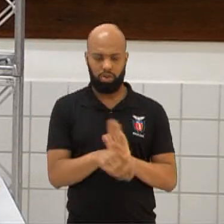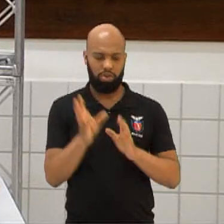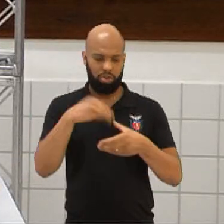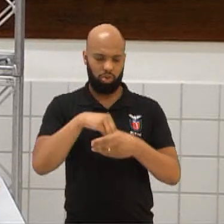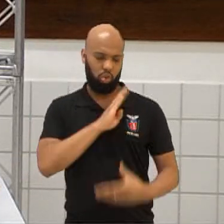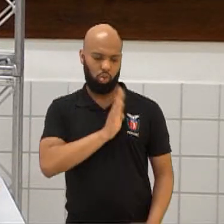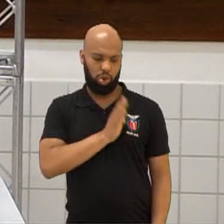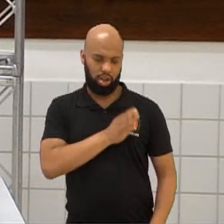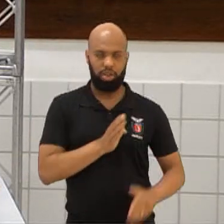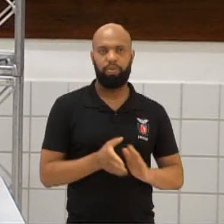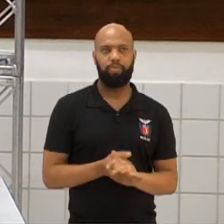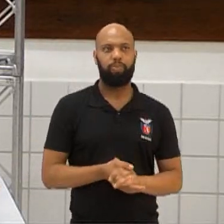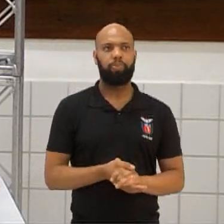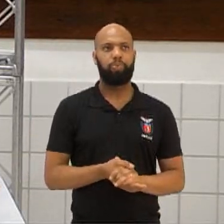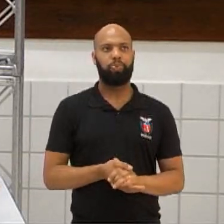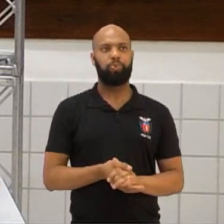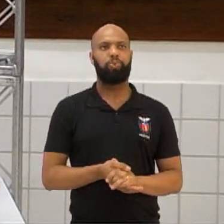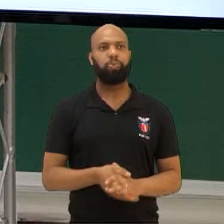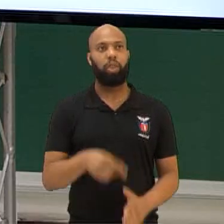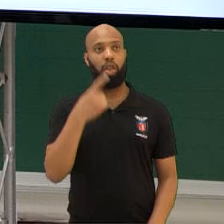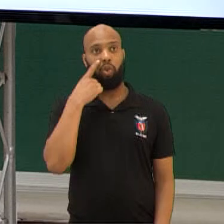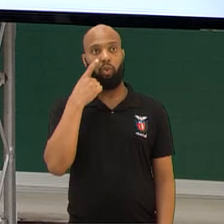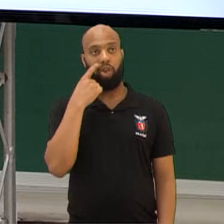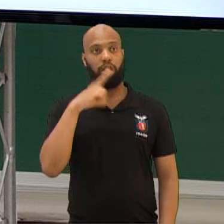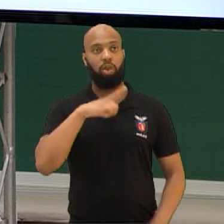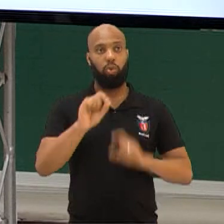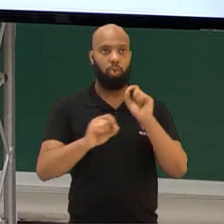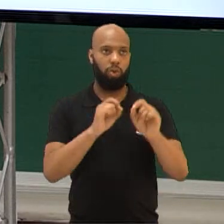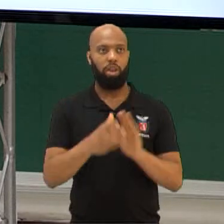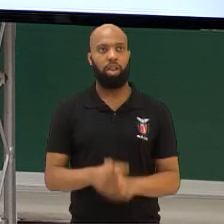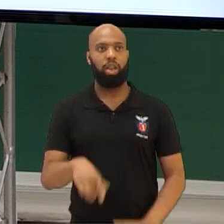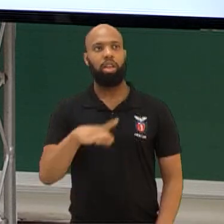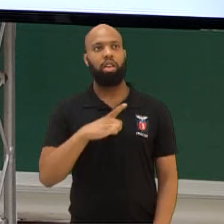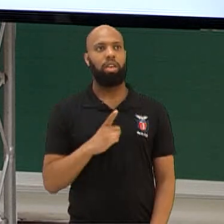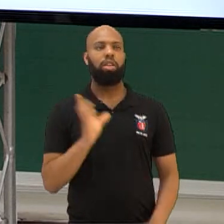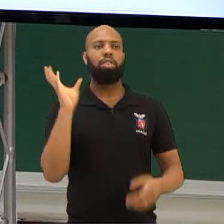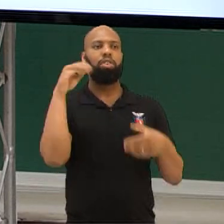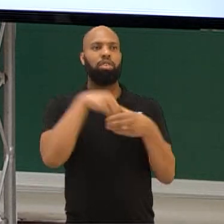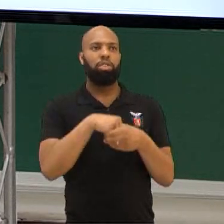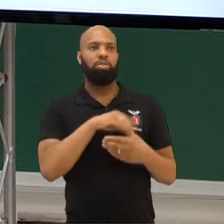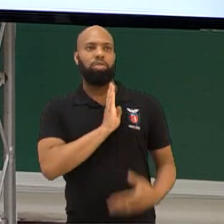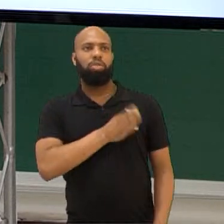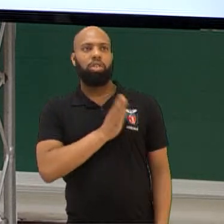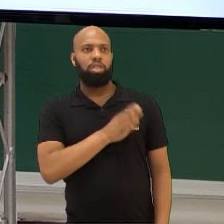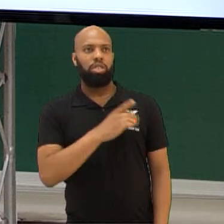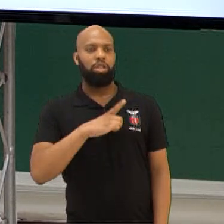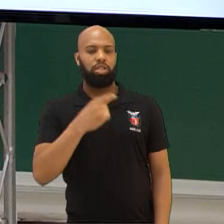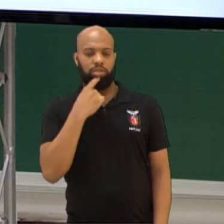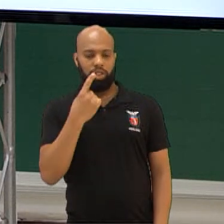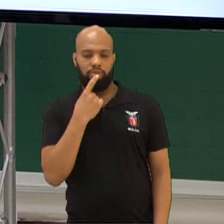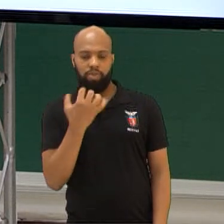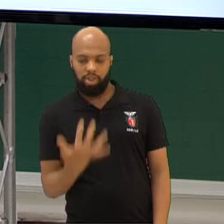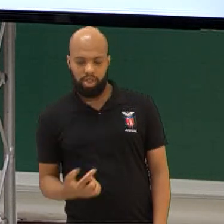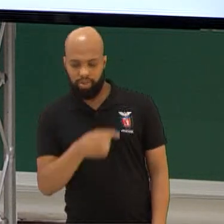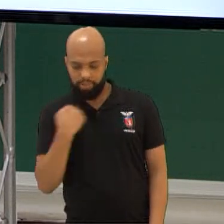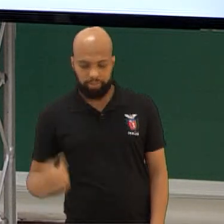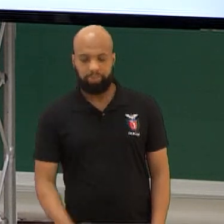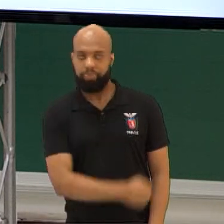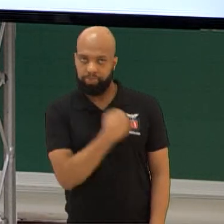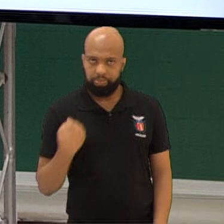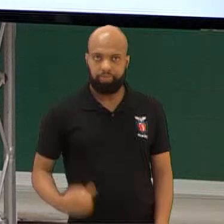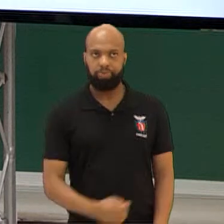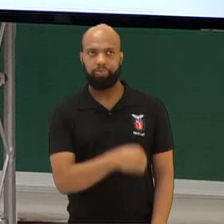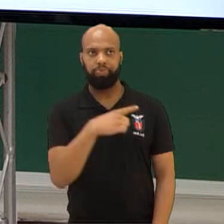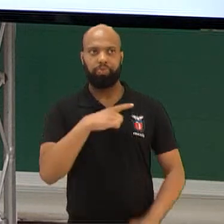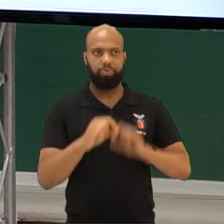Vamos prosseguindo aqui também. Tá? Então, o que eu tenho aqui? Então, eu tenho um sistema circulatório que ele é sistêmico, porque